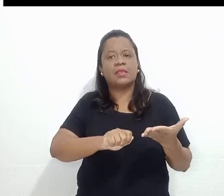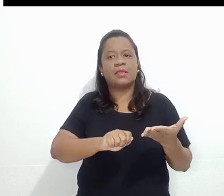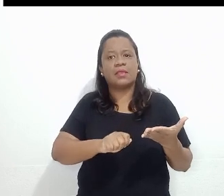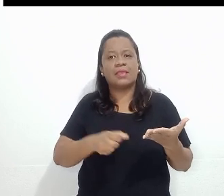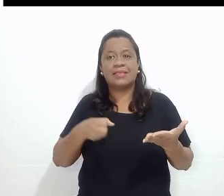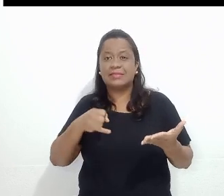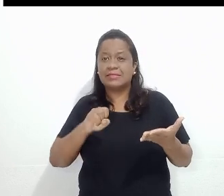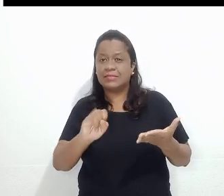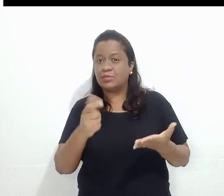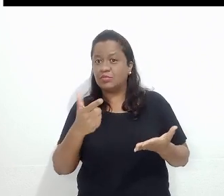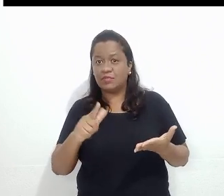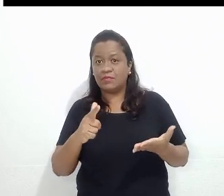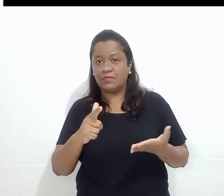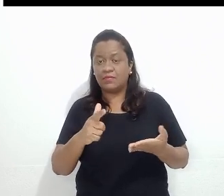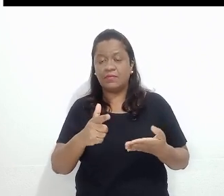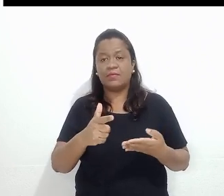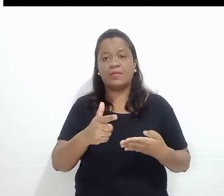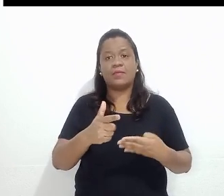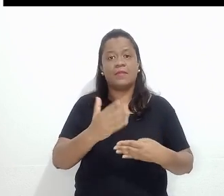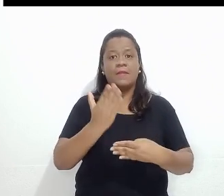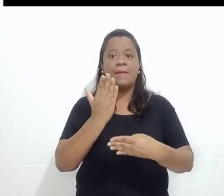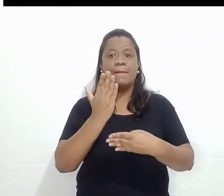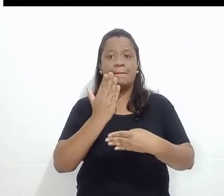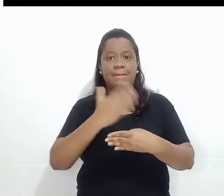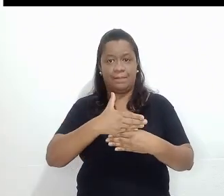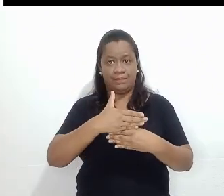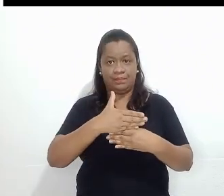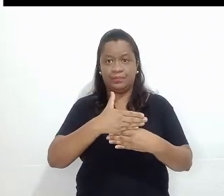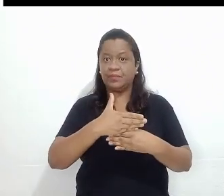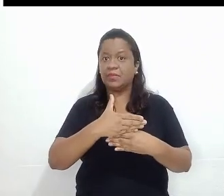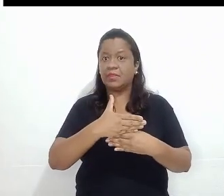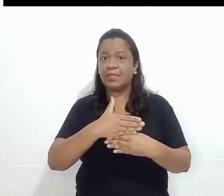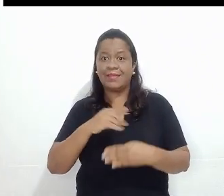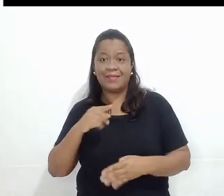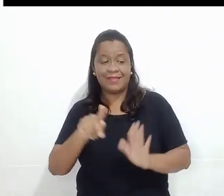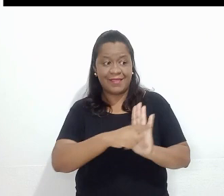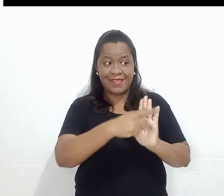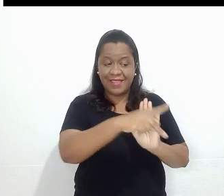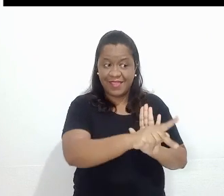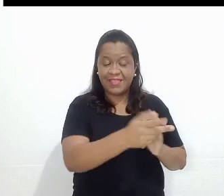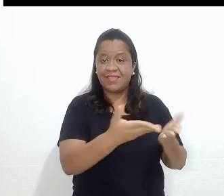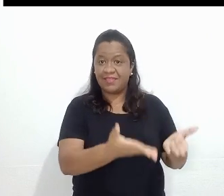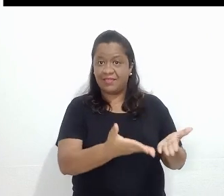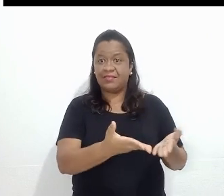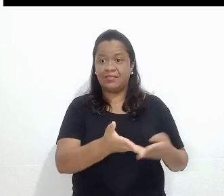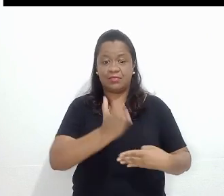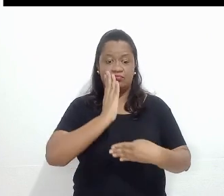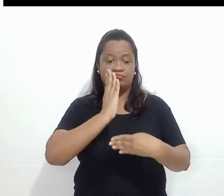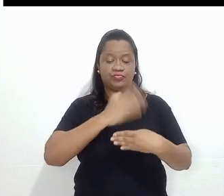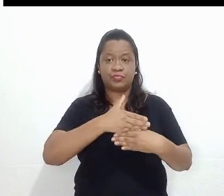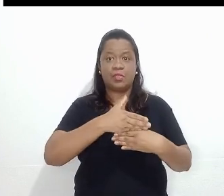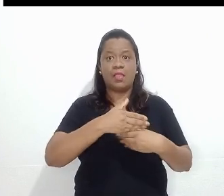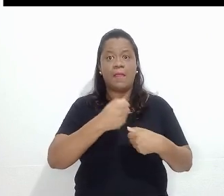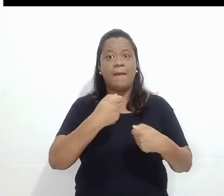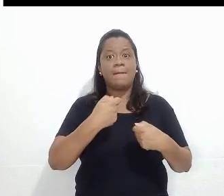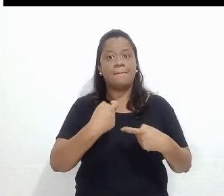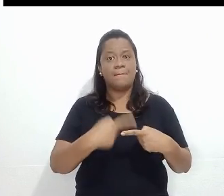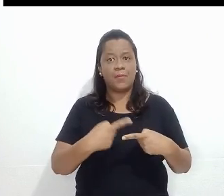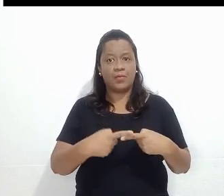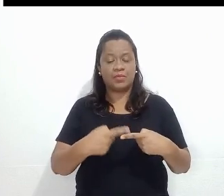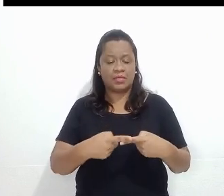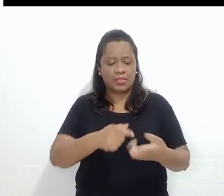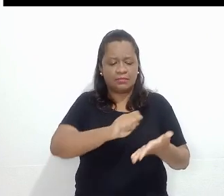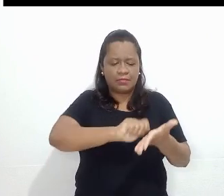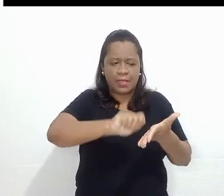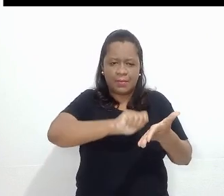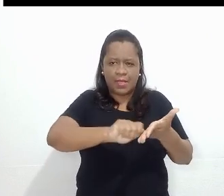um claquetista, né, é ele que vai bater a claquete, porque ele tem essas informações todas para colocar ali na claquete também.